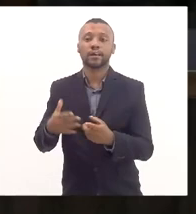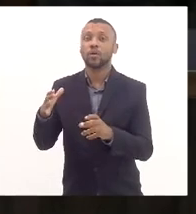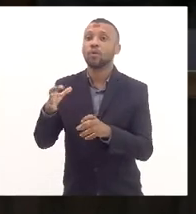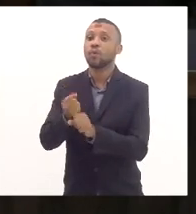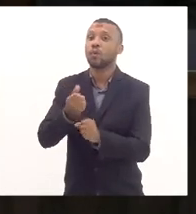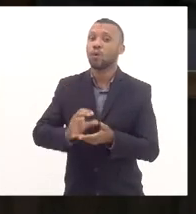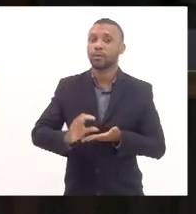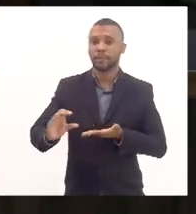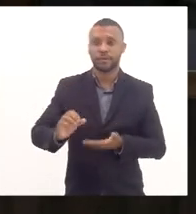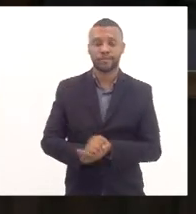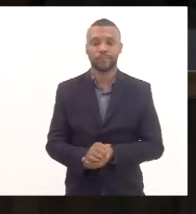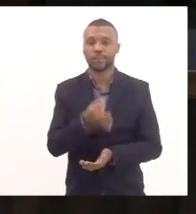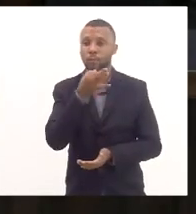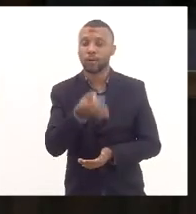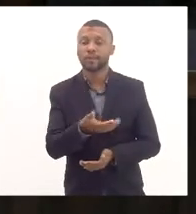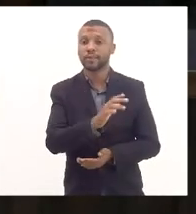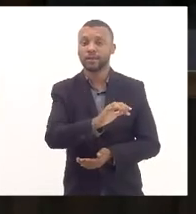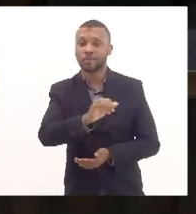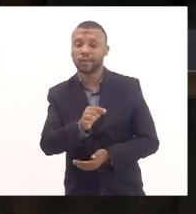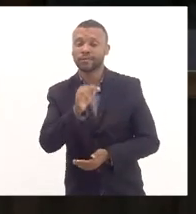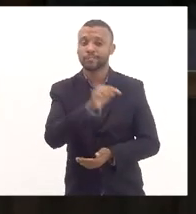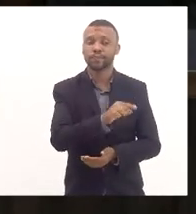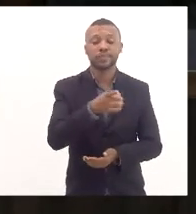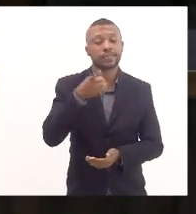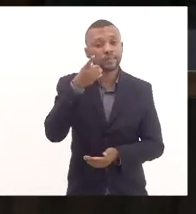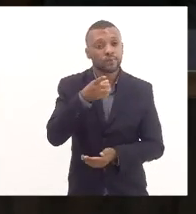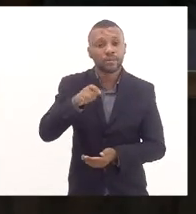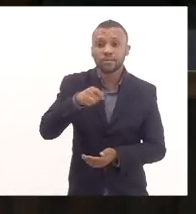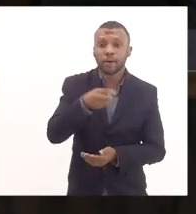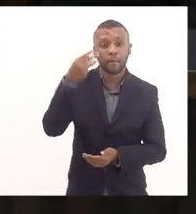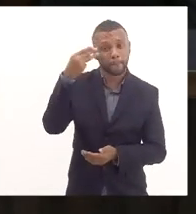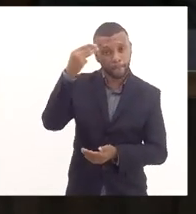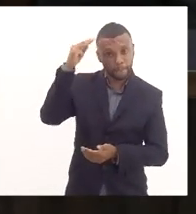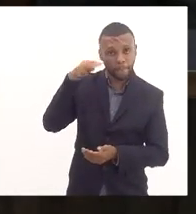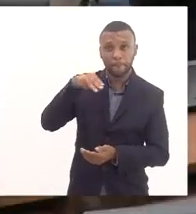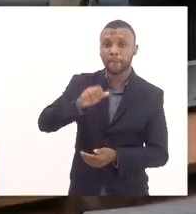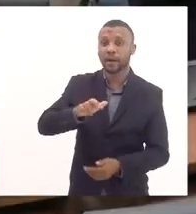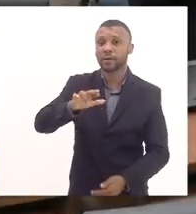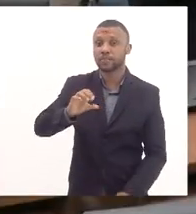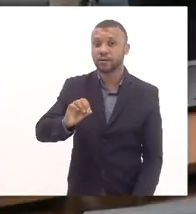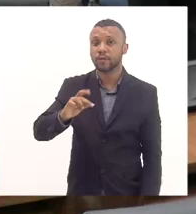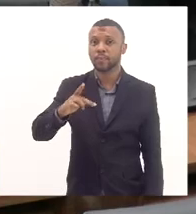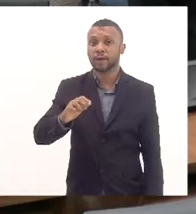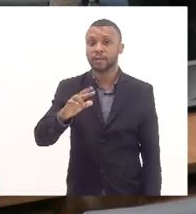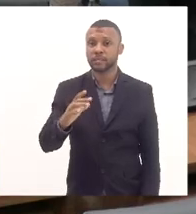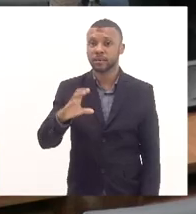orçamento para emitir parecer pela comissão de construção de justiça a deputado a seco